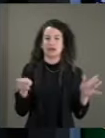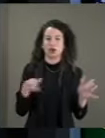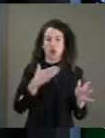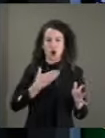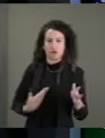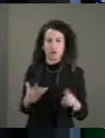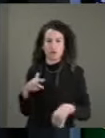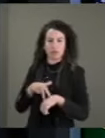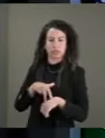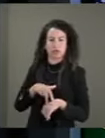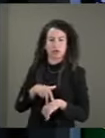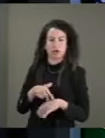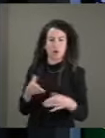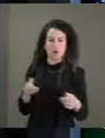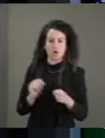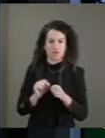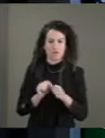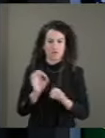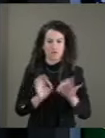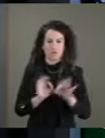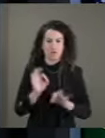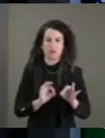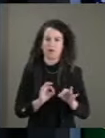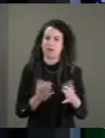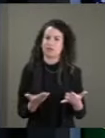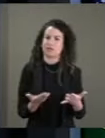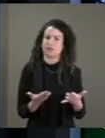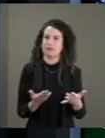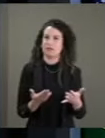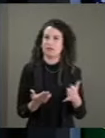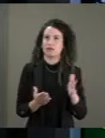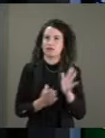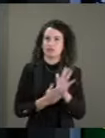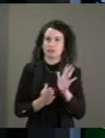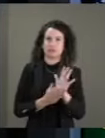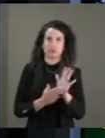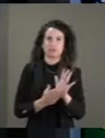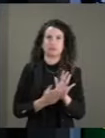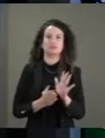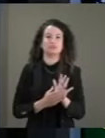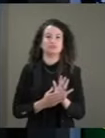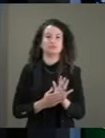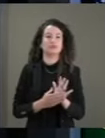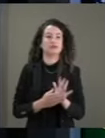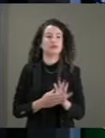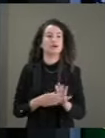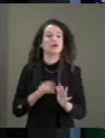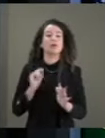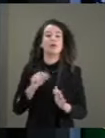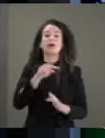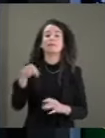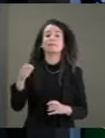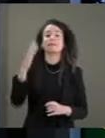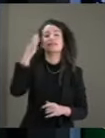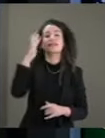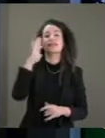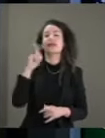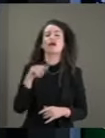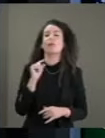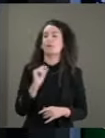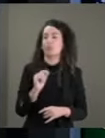STF para essas pautas que o brasileiro não concorda. O que vocês precisam entender,